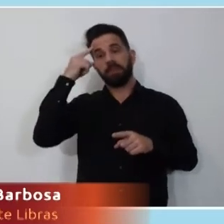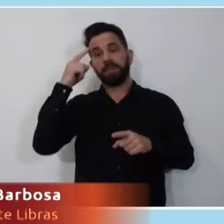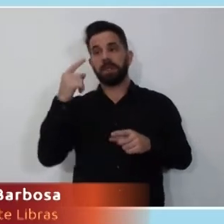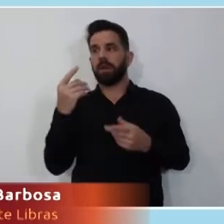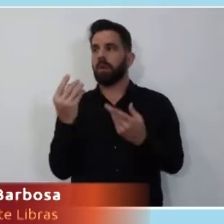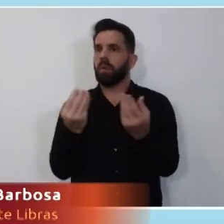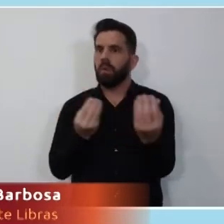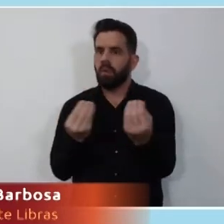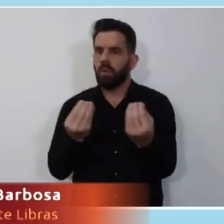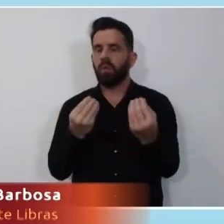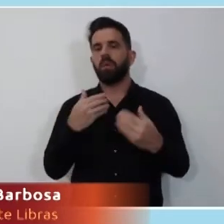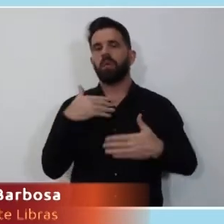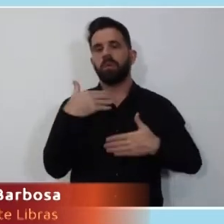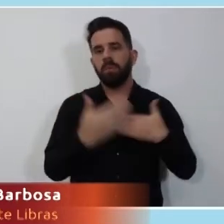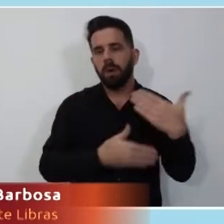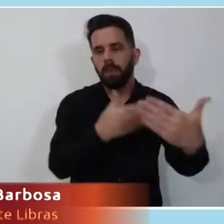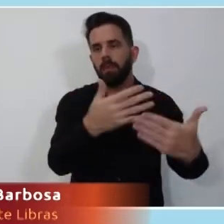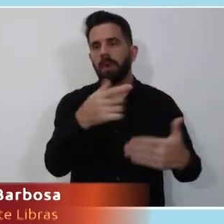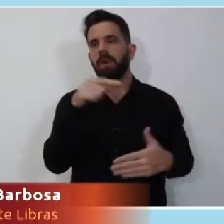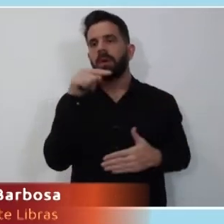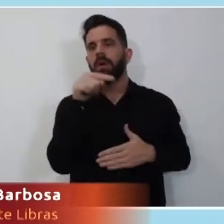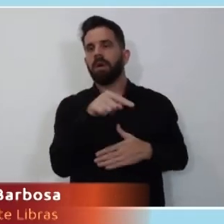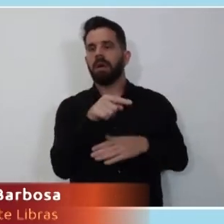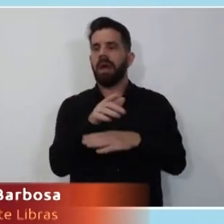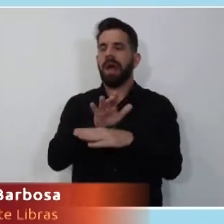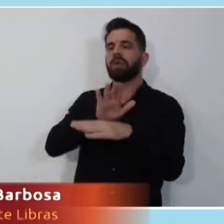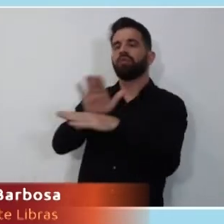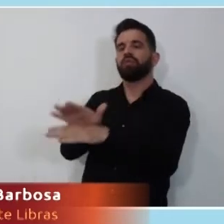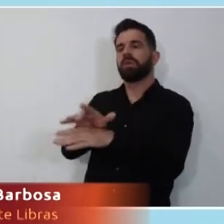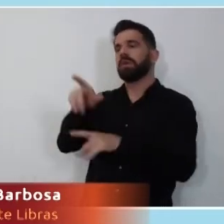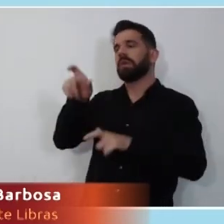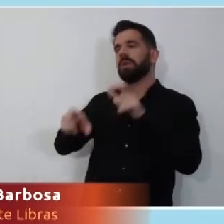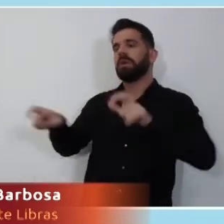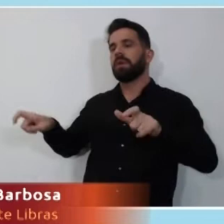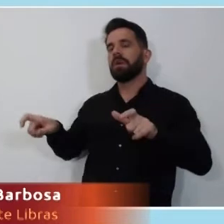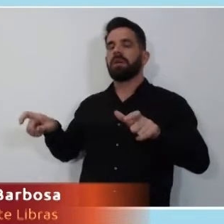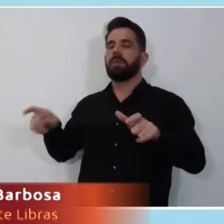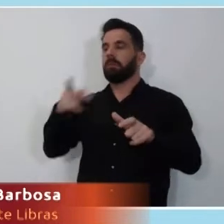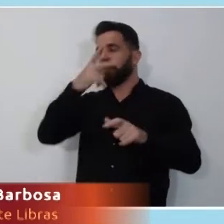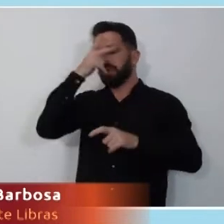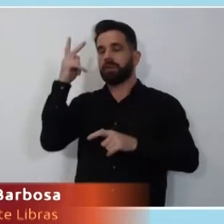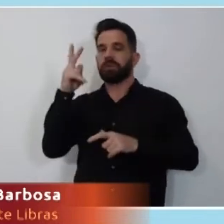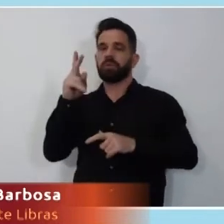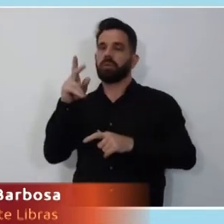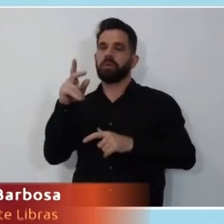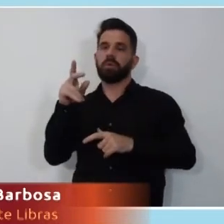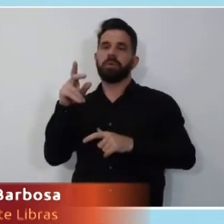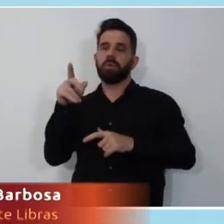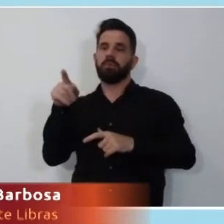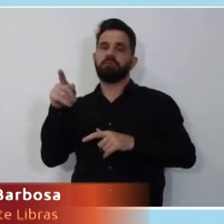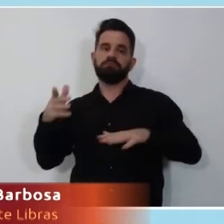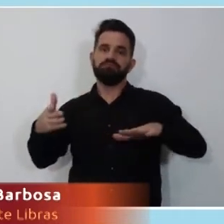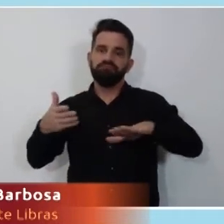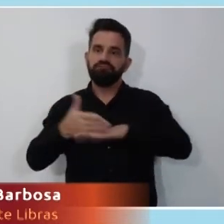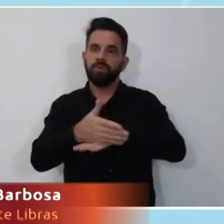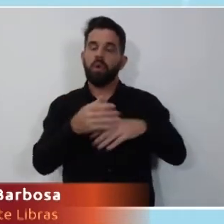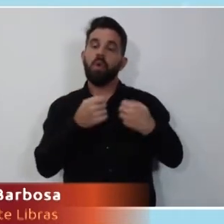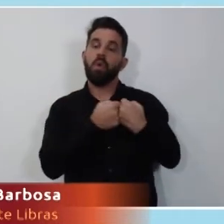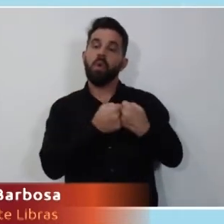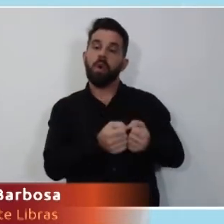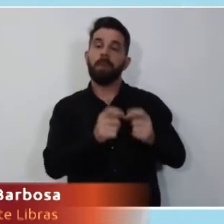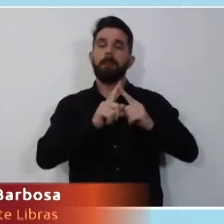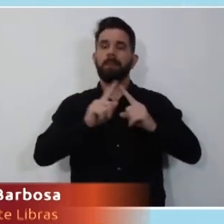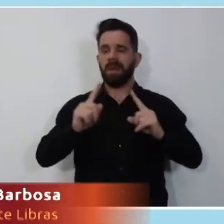para poder justamente subsidiar aqueles usuários que precisam se deslocar, mas que a linha